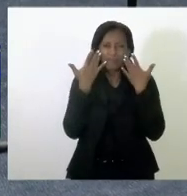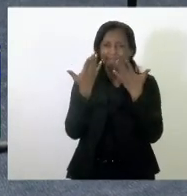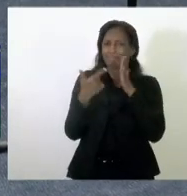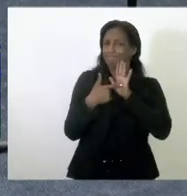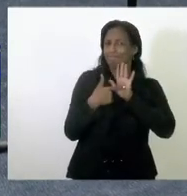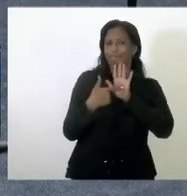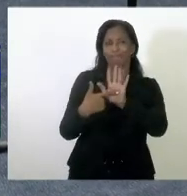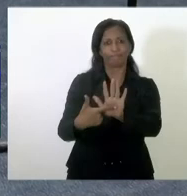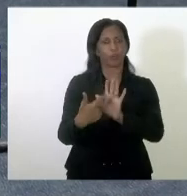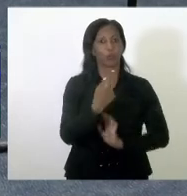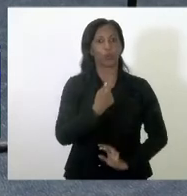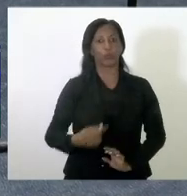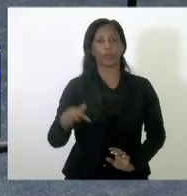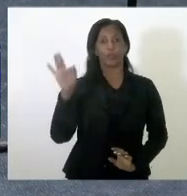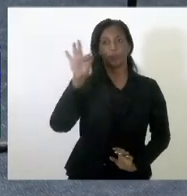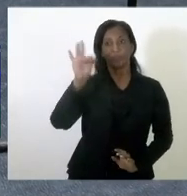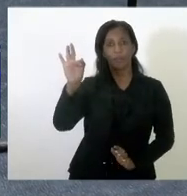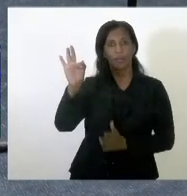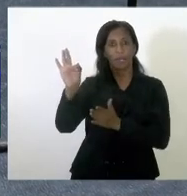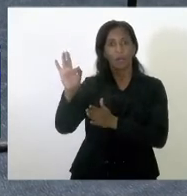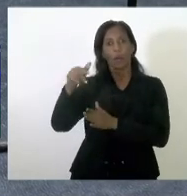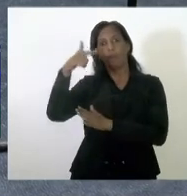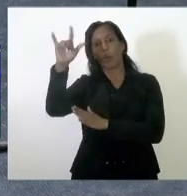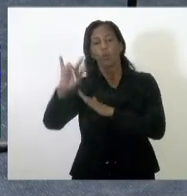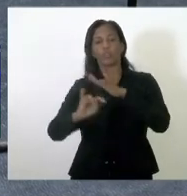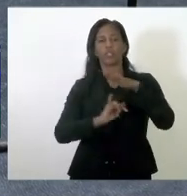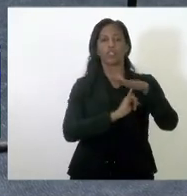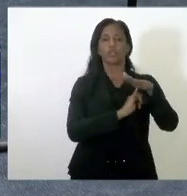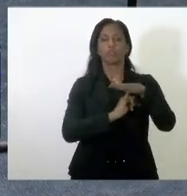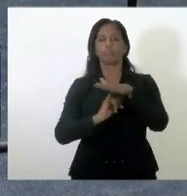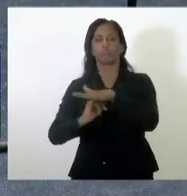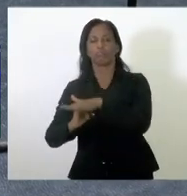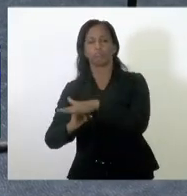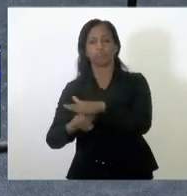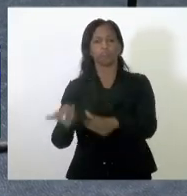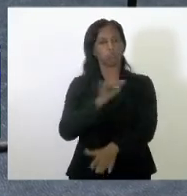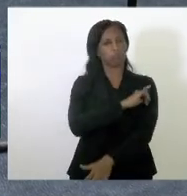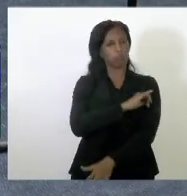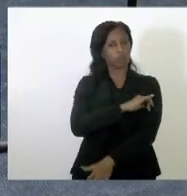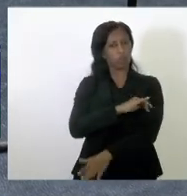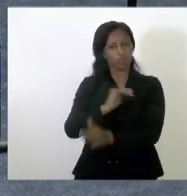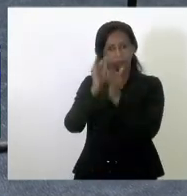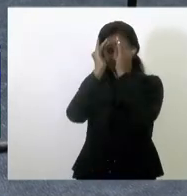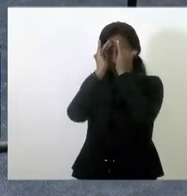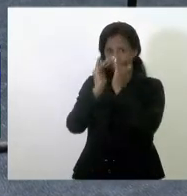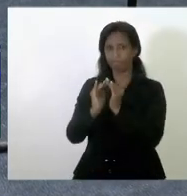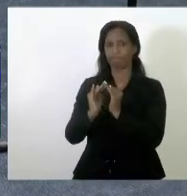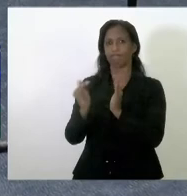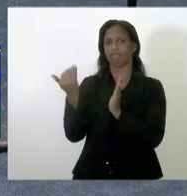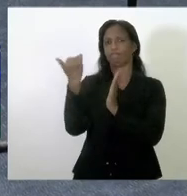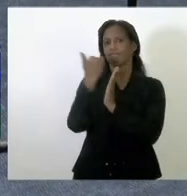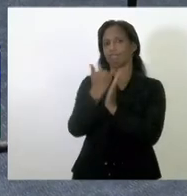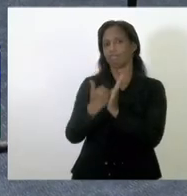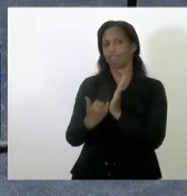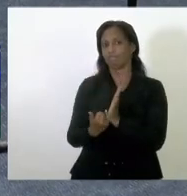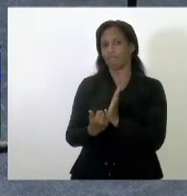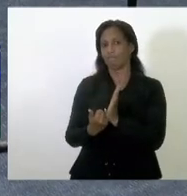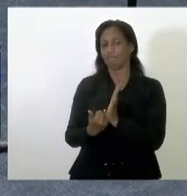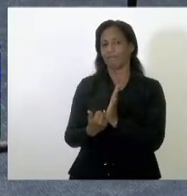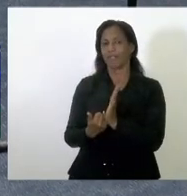para o governo federal, para as demais instituições, que o Rio de Janeiro estaria cumprindo o seu dever de casa e